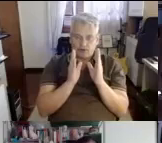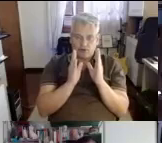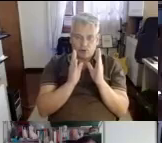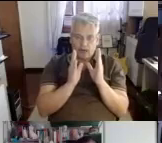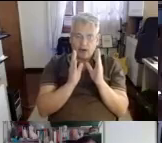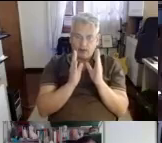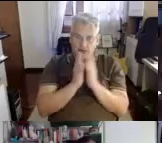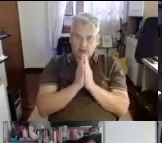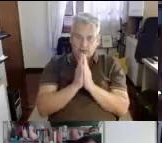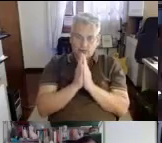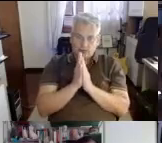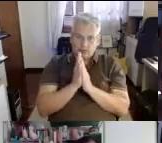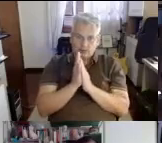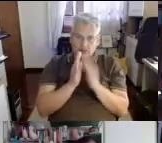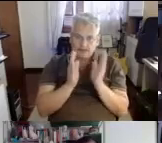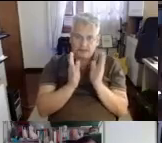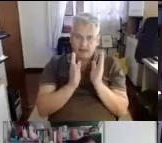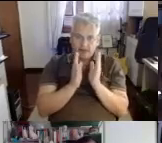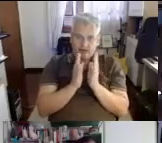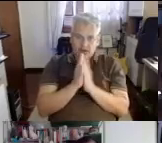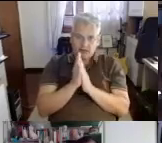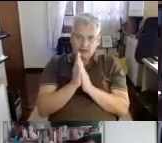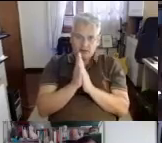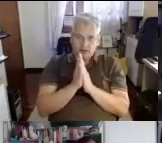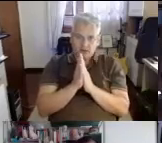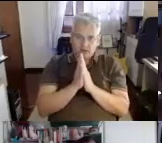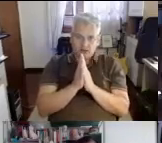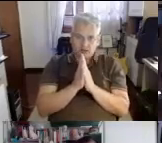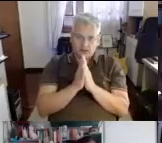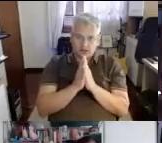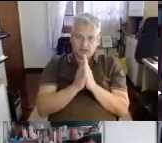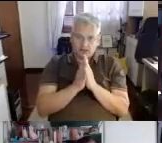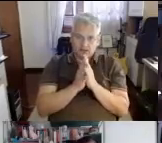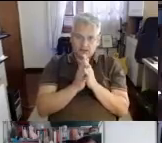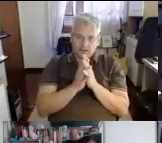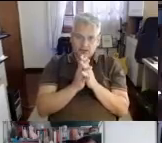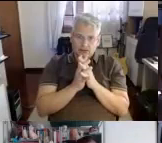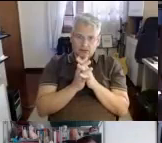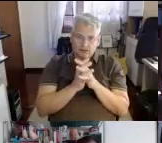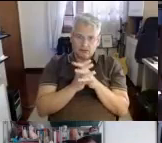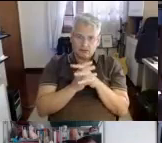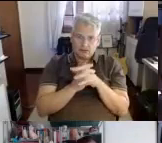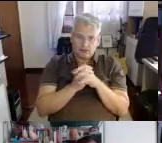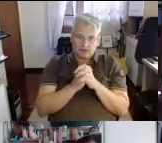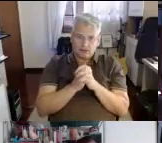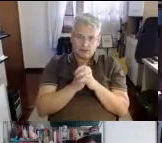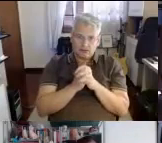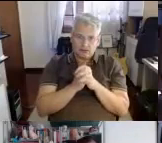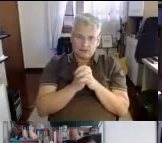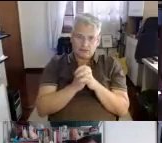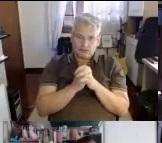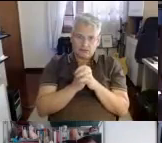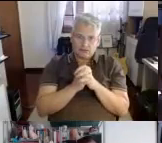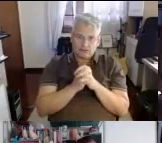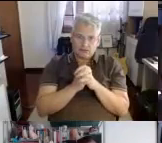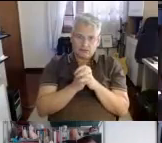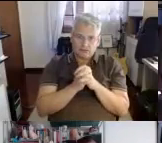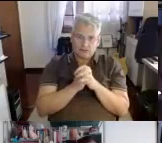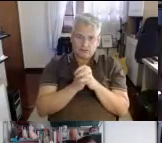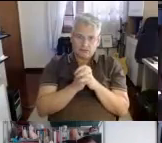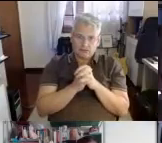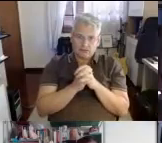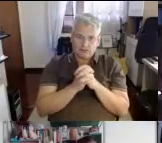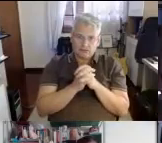condição local em escala maior? O problema da escala maior é justamente a escala da simulação no